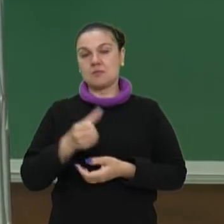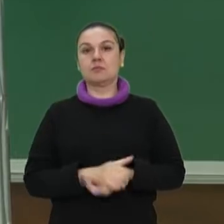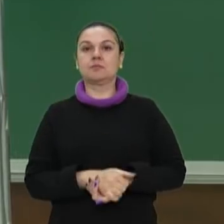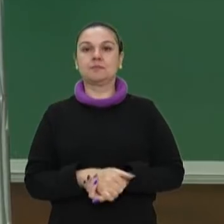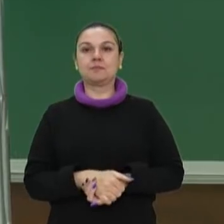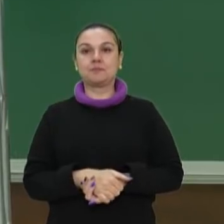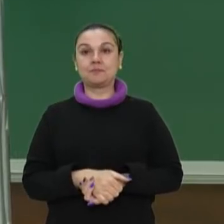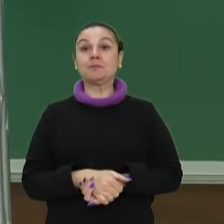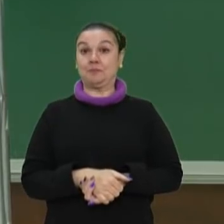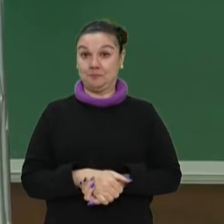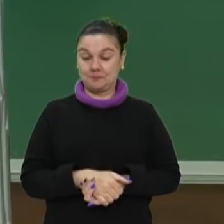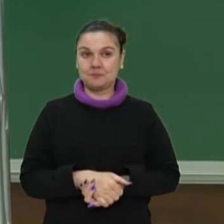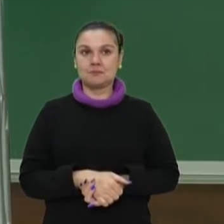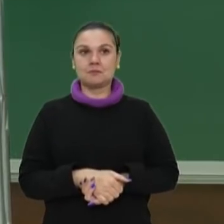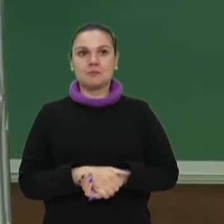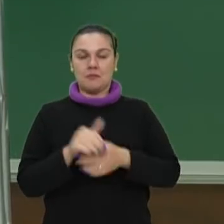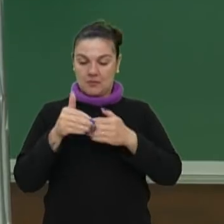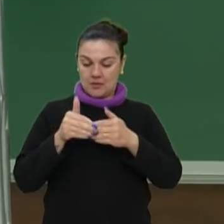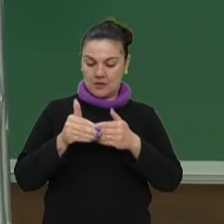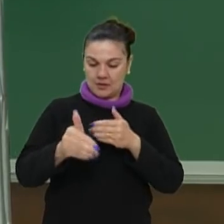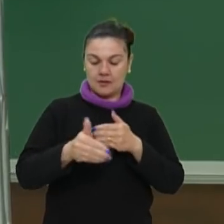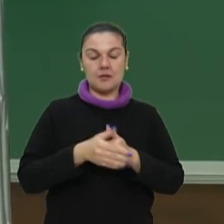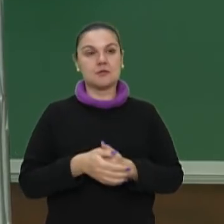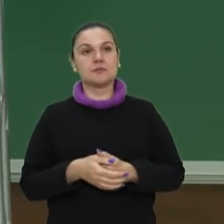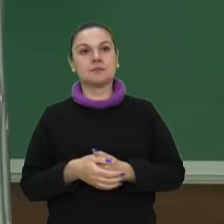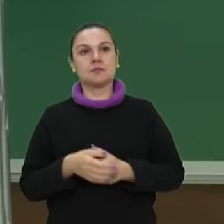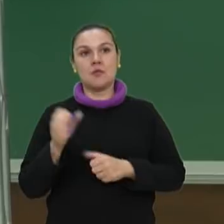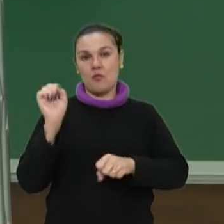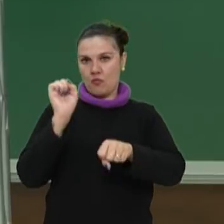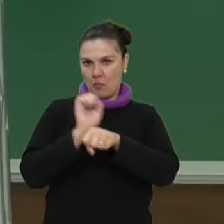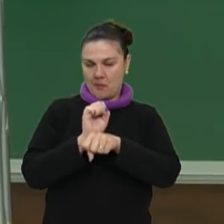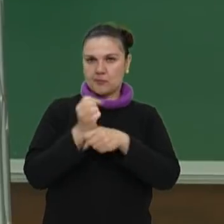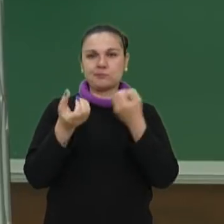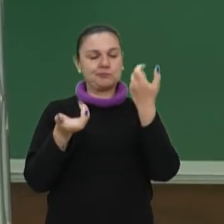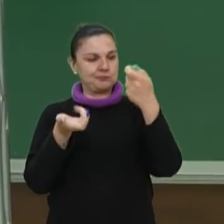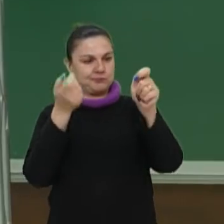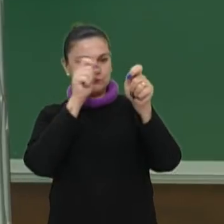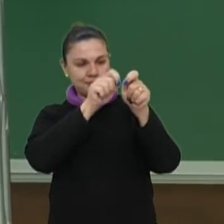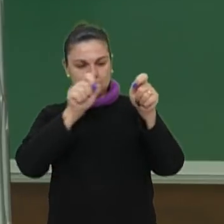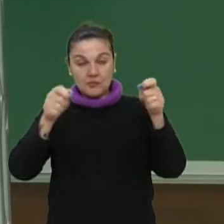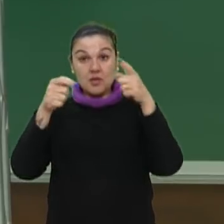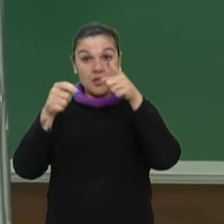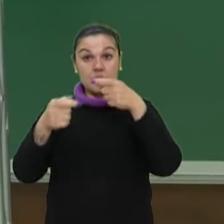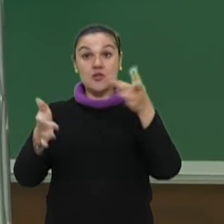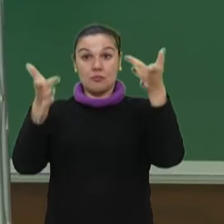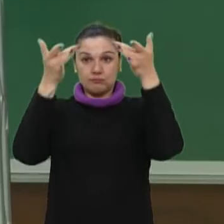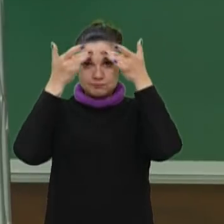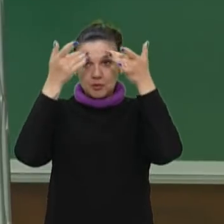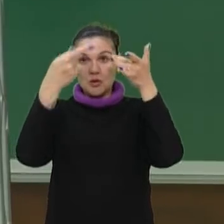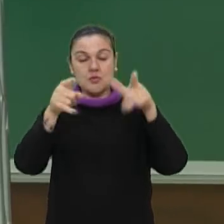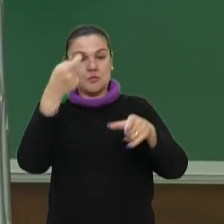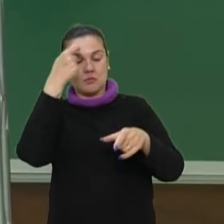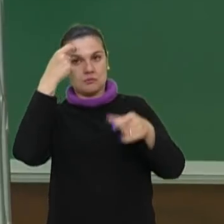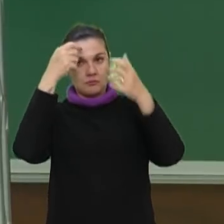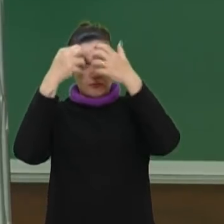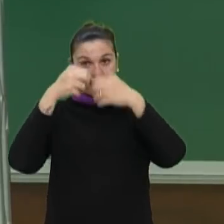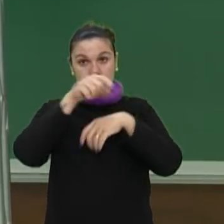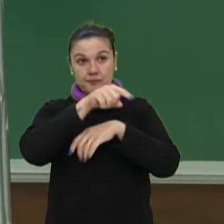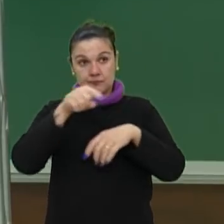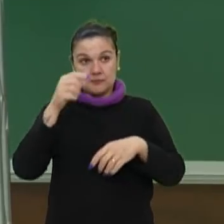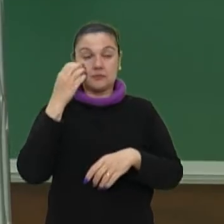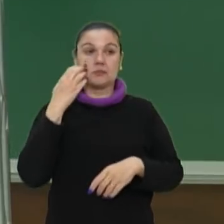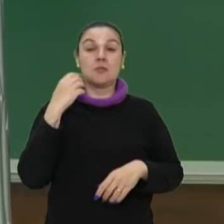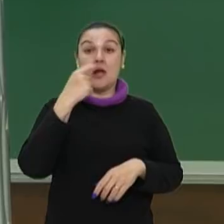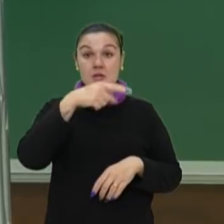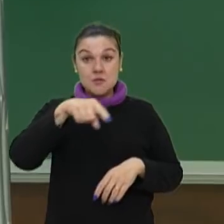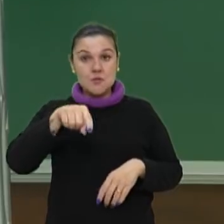menos 6, tá? A partir de um momento eu vou parar de escrever isso, porque isso aqui já tem que ficar meio que automático no cérebro de vocês,